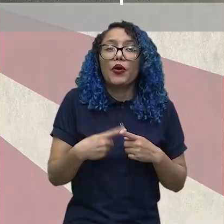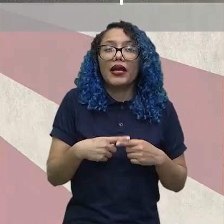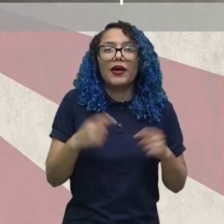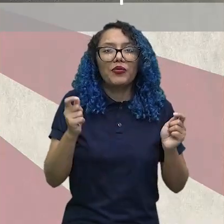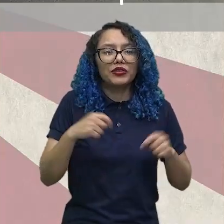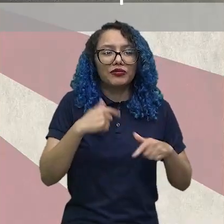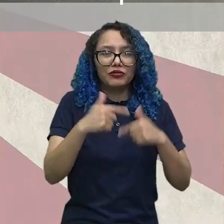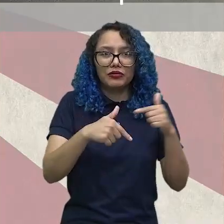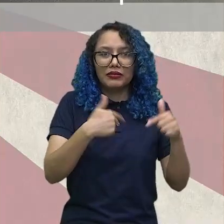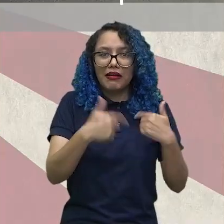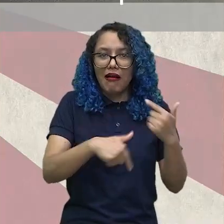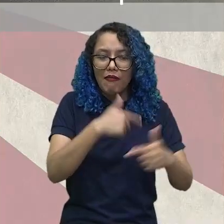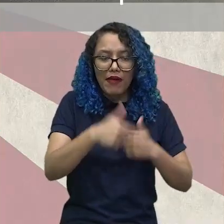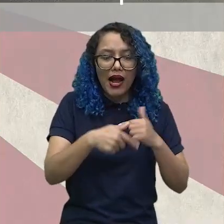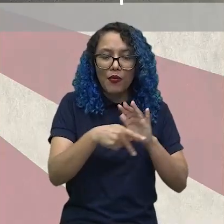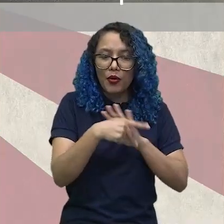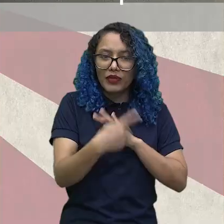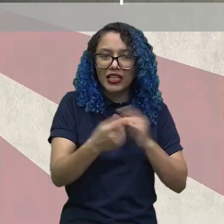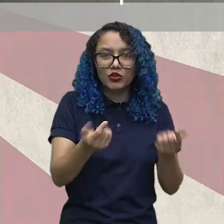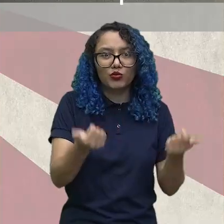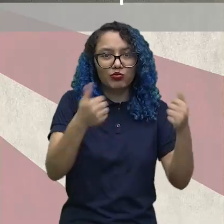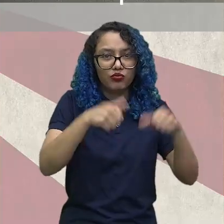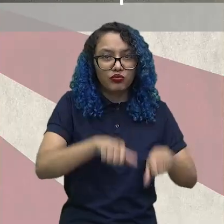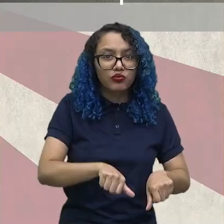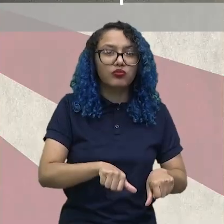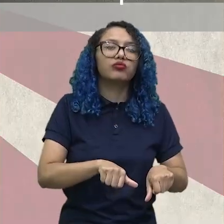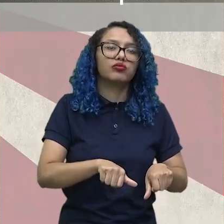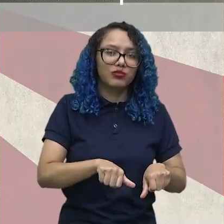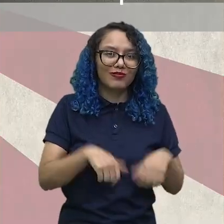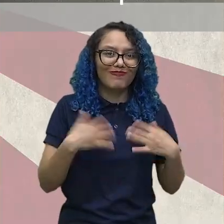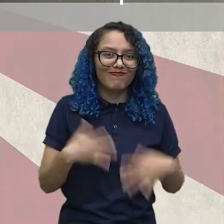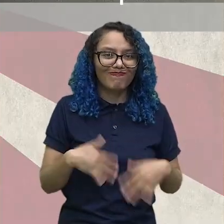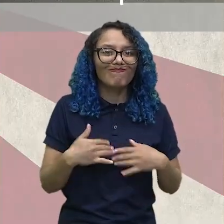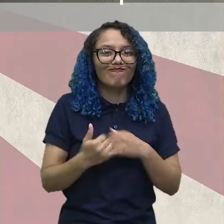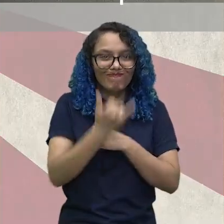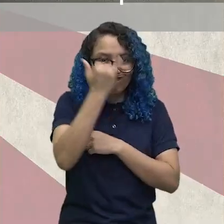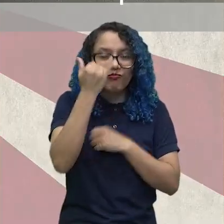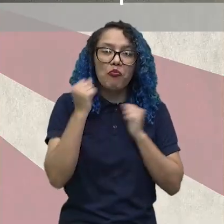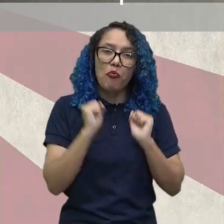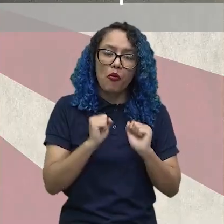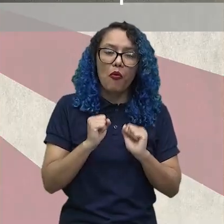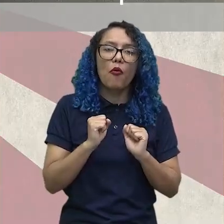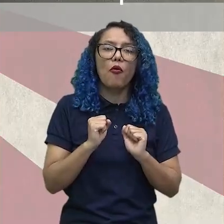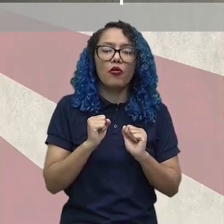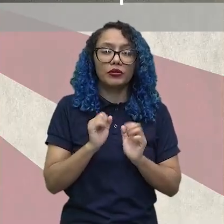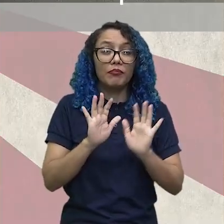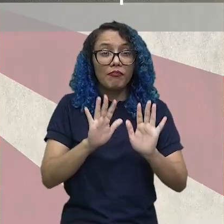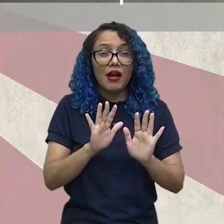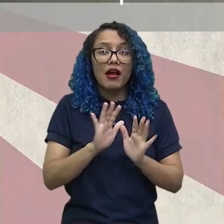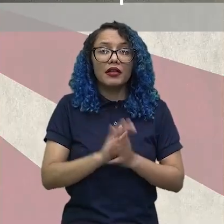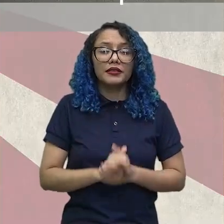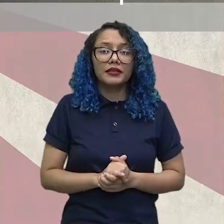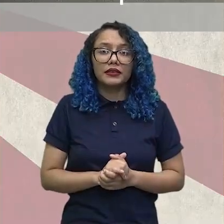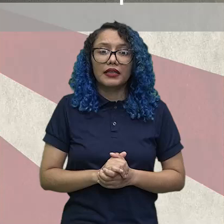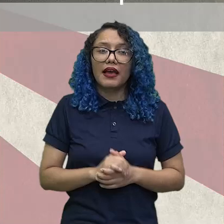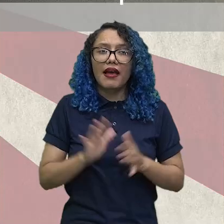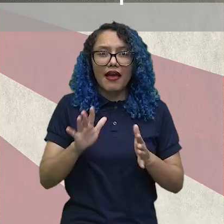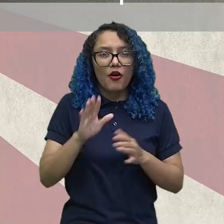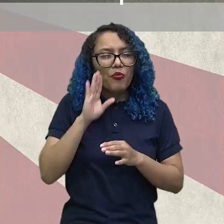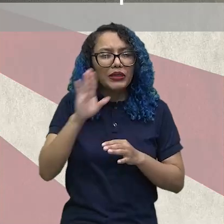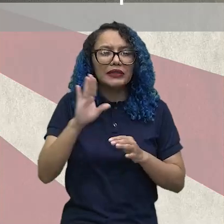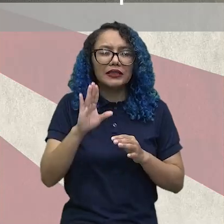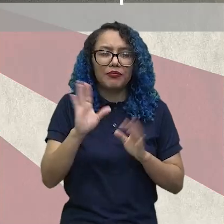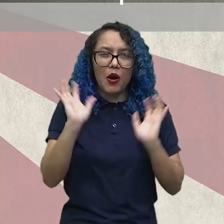todo por terra. Assim, até hoje, ainda é o que mais traz receio para